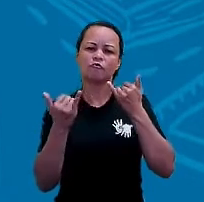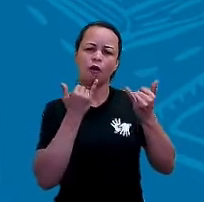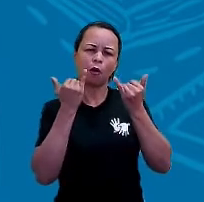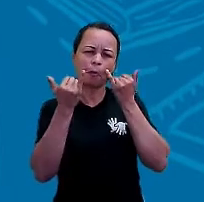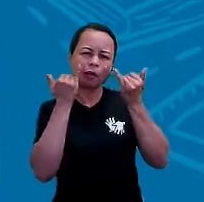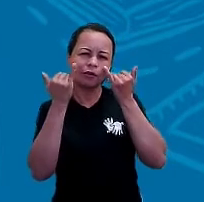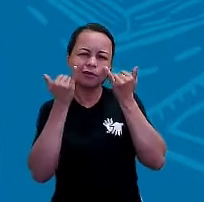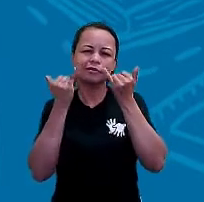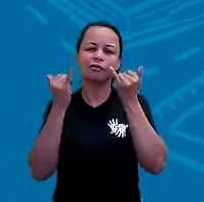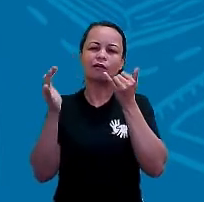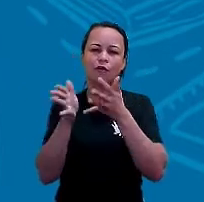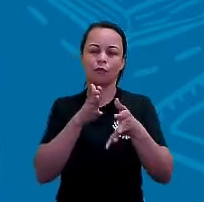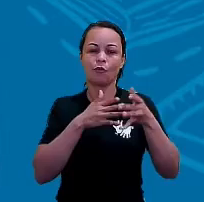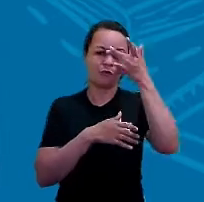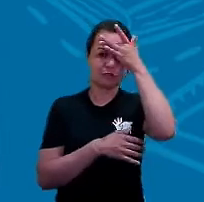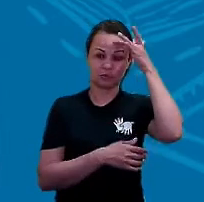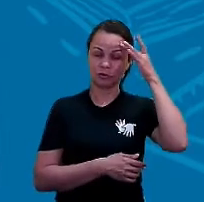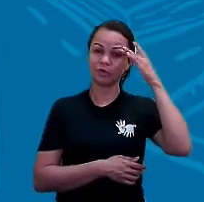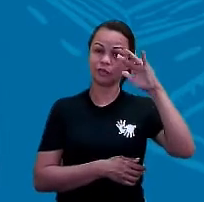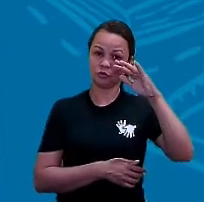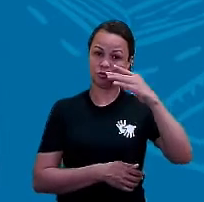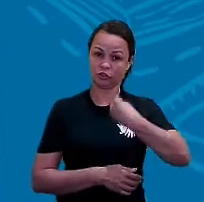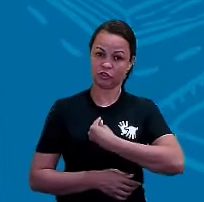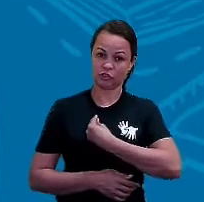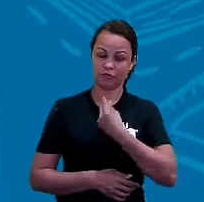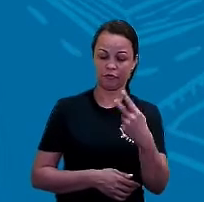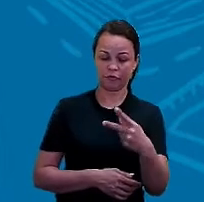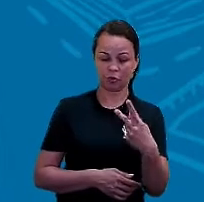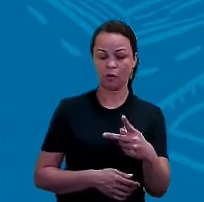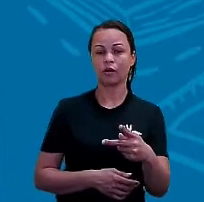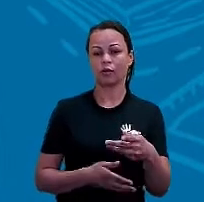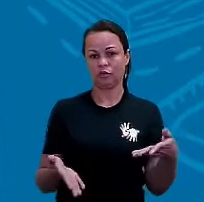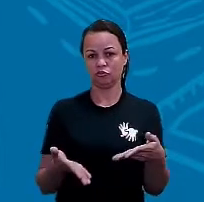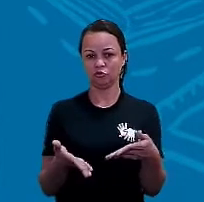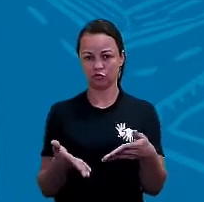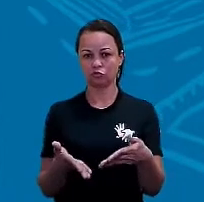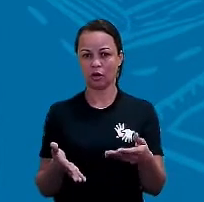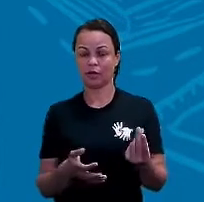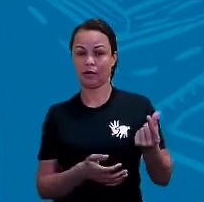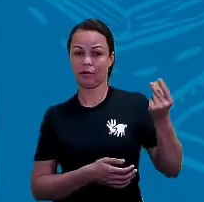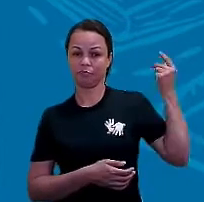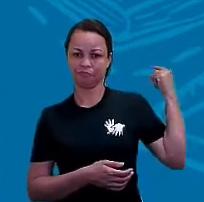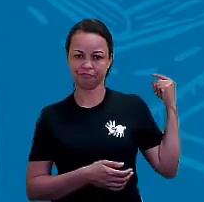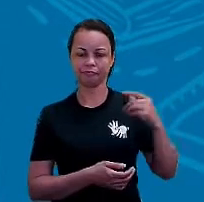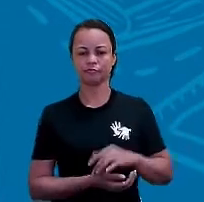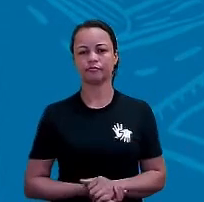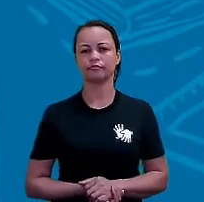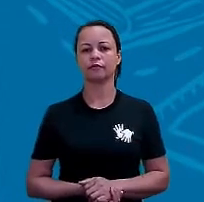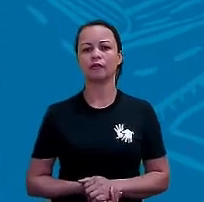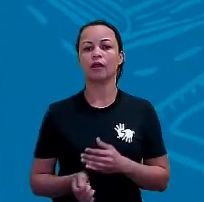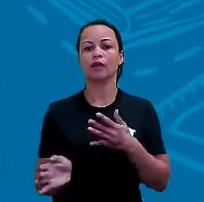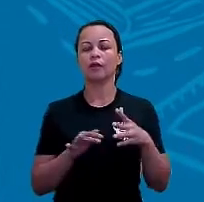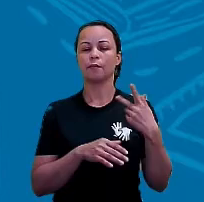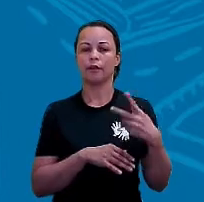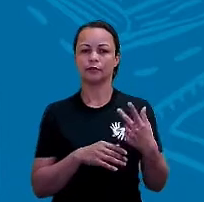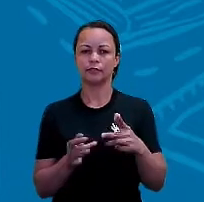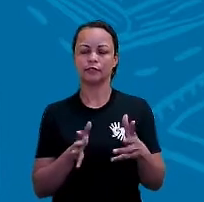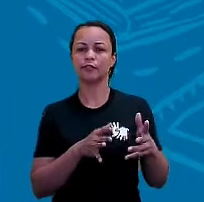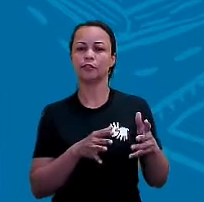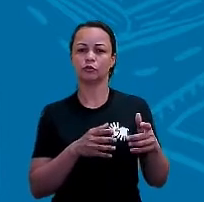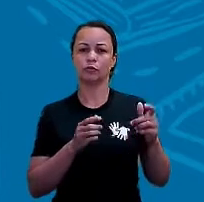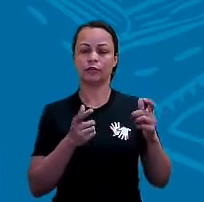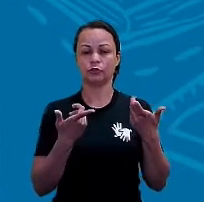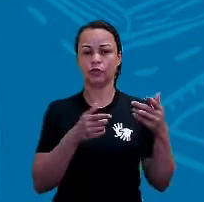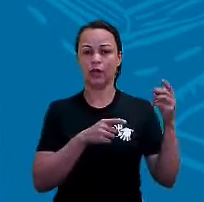informações com as pessoas que aqui já viviam, os nativos, e a partir disso, ele, a mando da